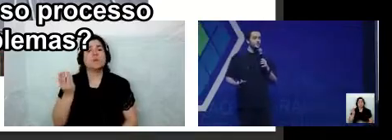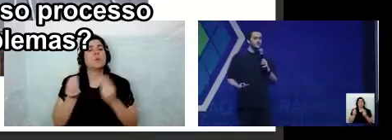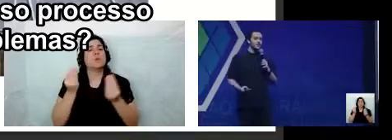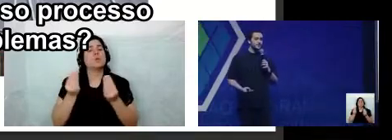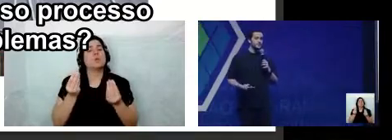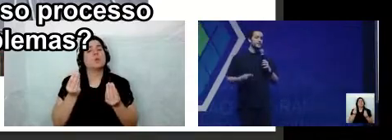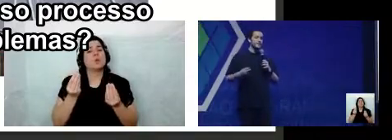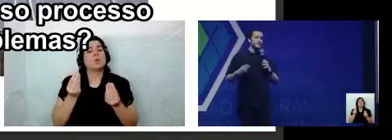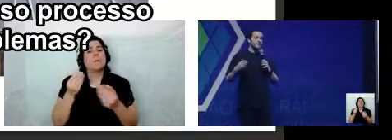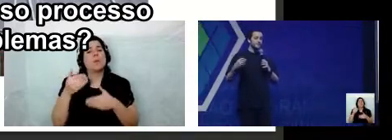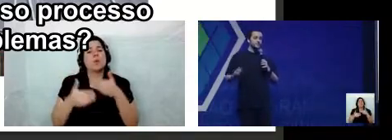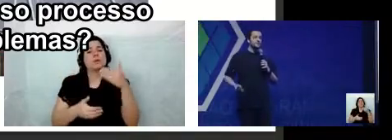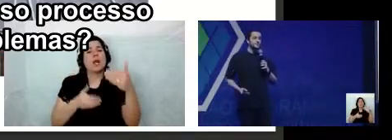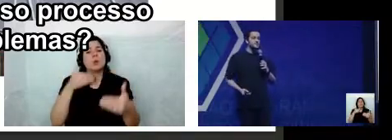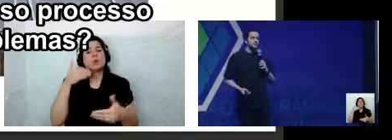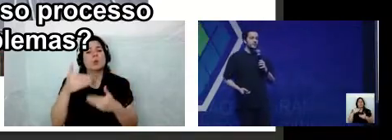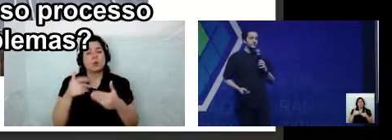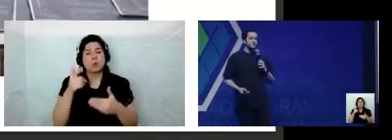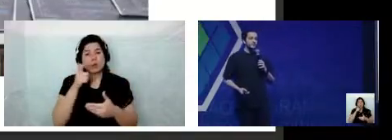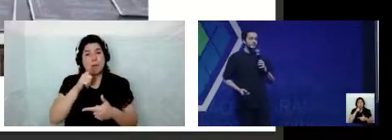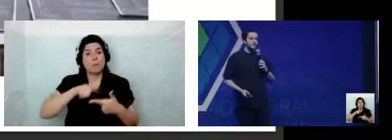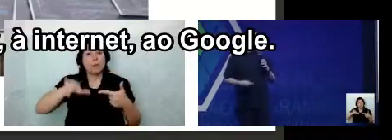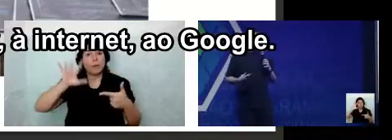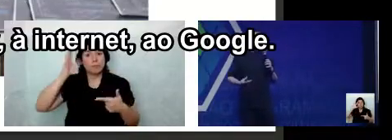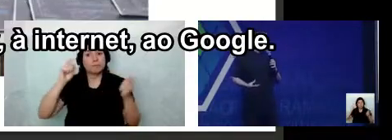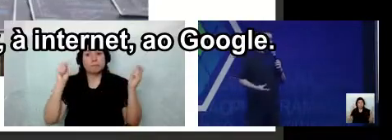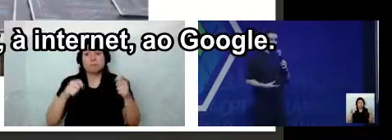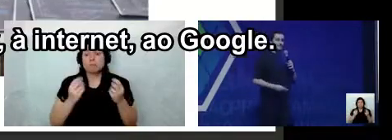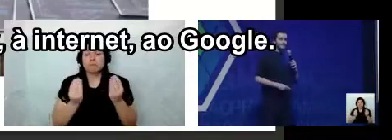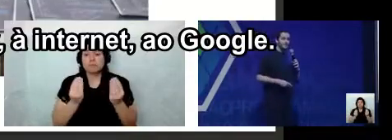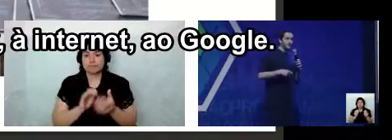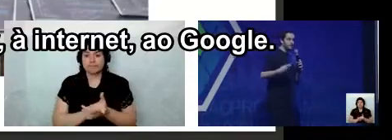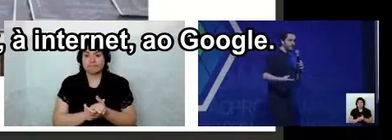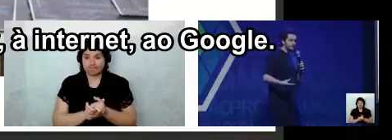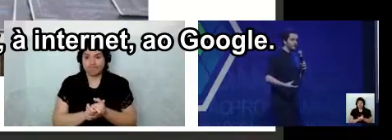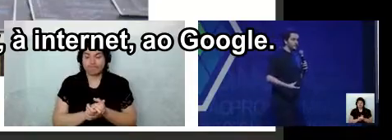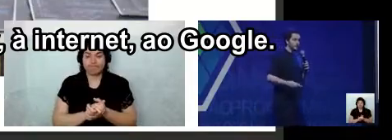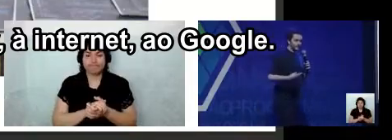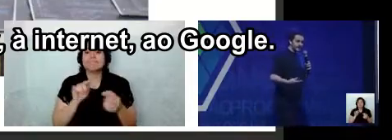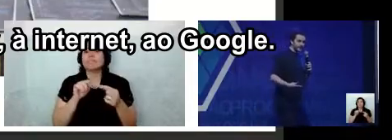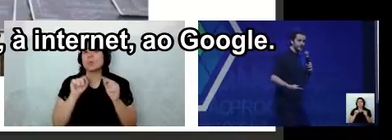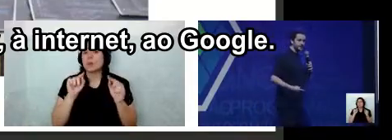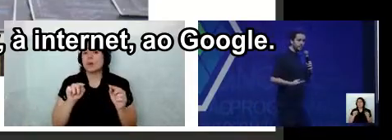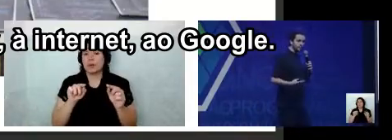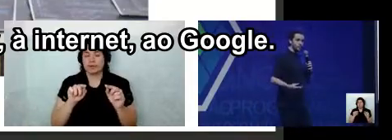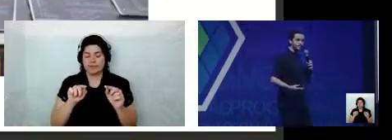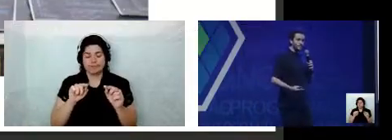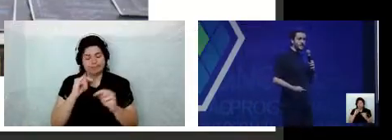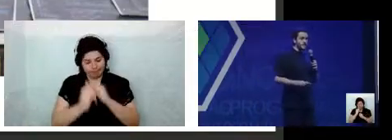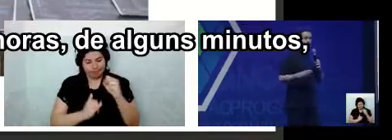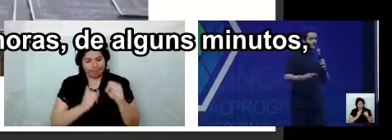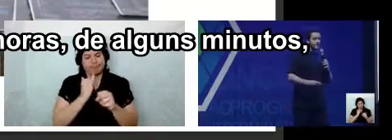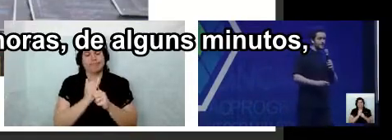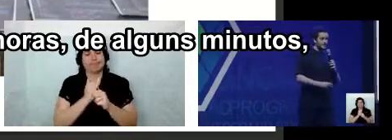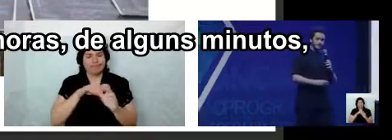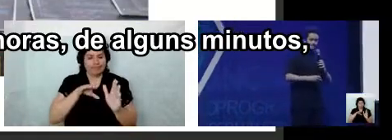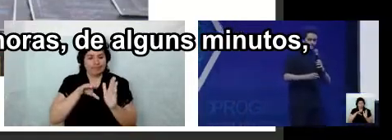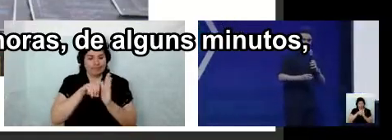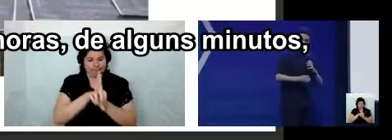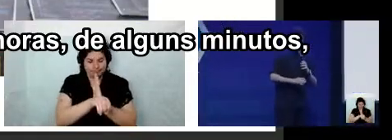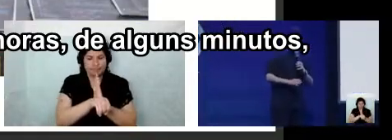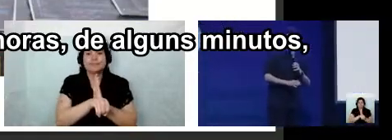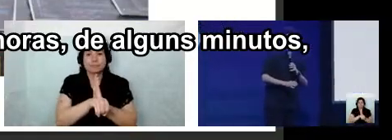era o nosso processo para a resolução desses problemas? Então a gente remetia sempre ao navegador, então à internet, ao Google. E aí a gente